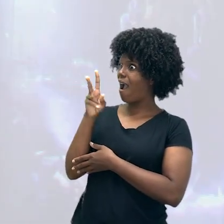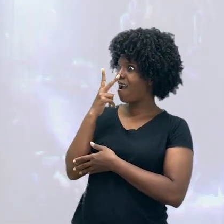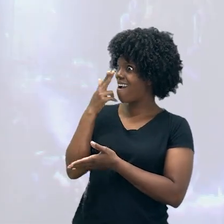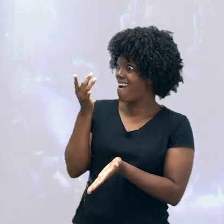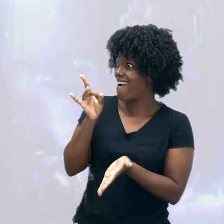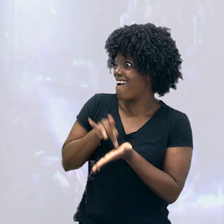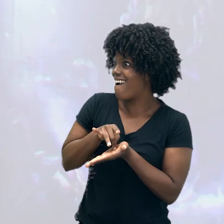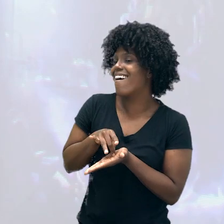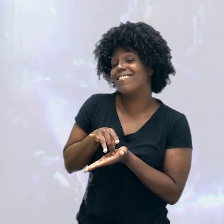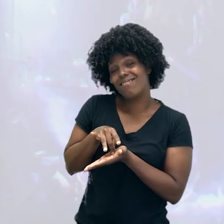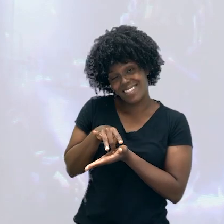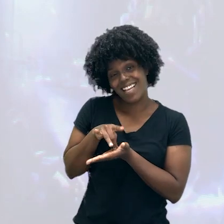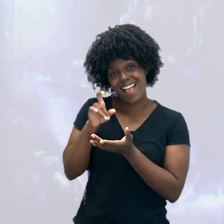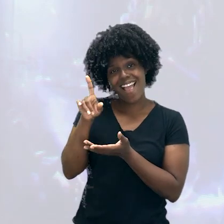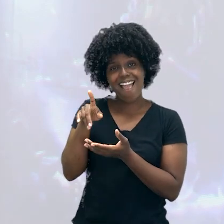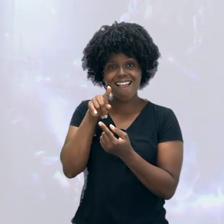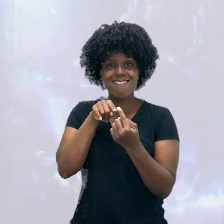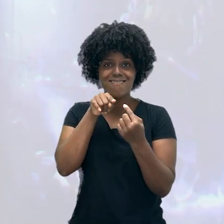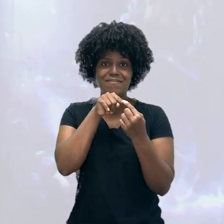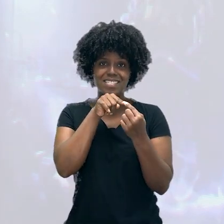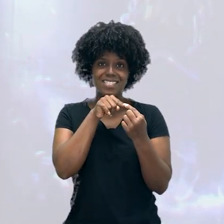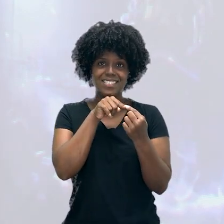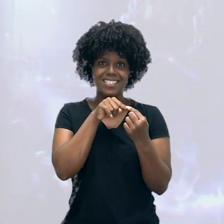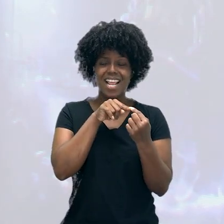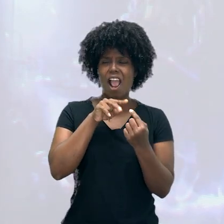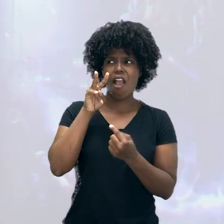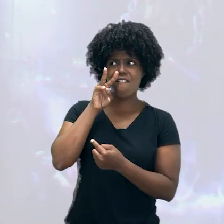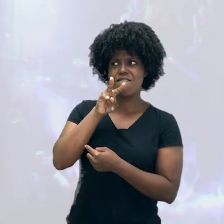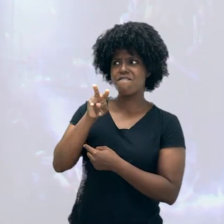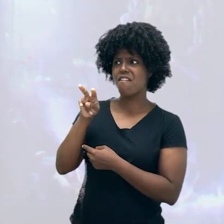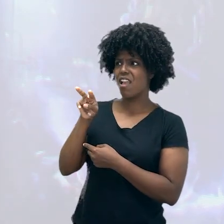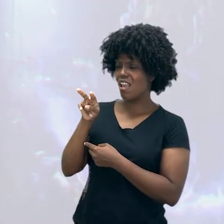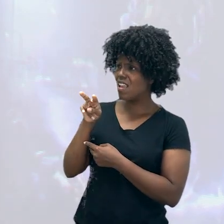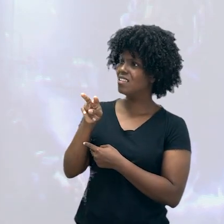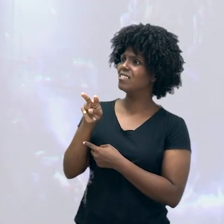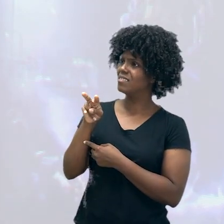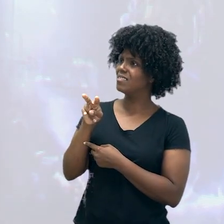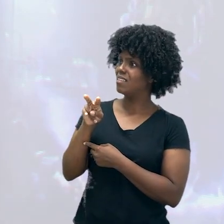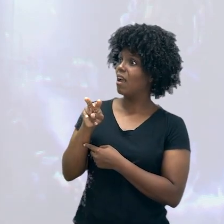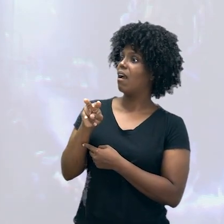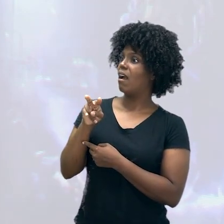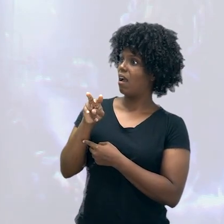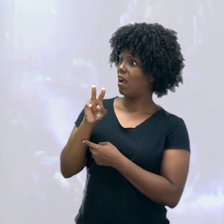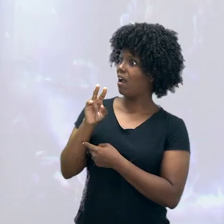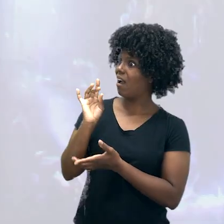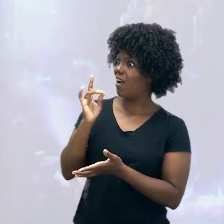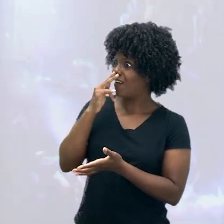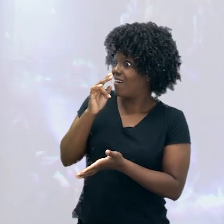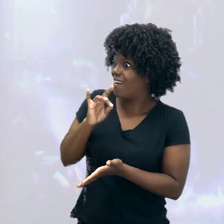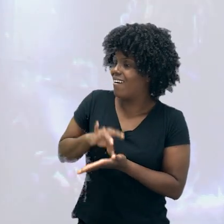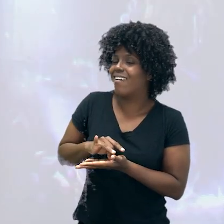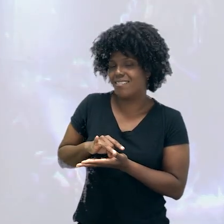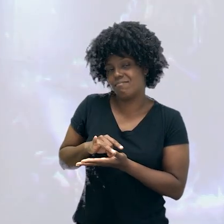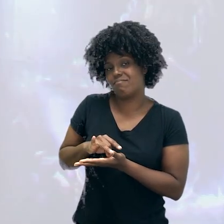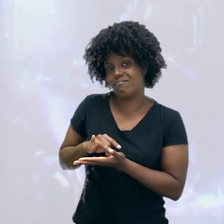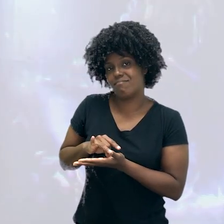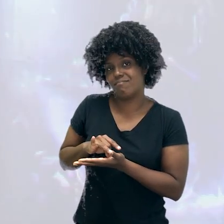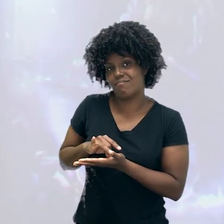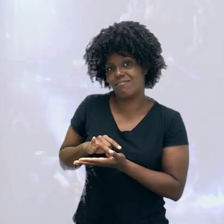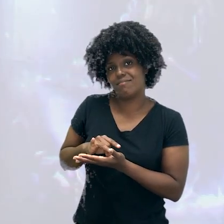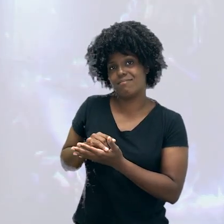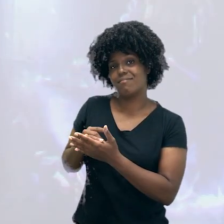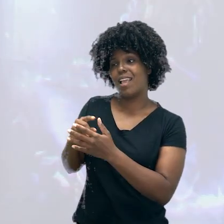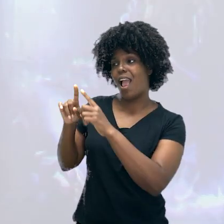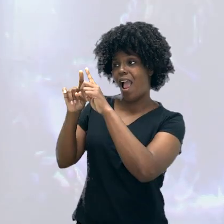entre naquele mundo, né, e veja uma realidade por mais fantástica que ela seja,